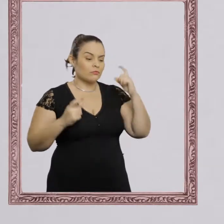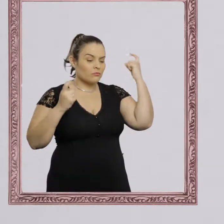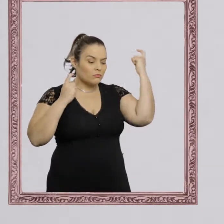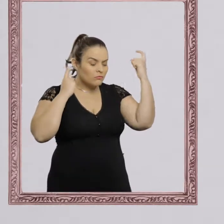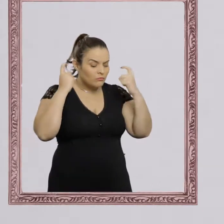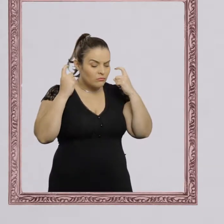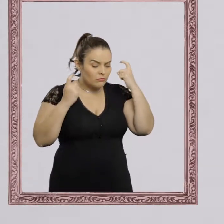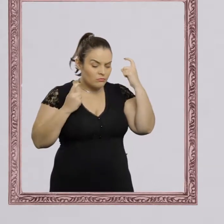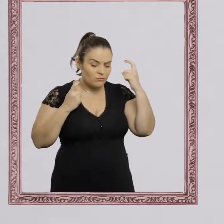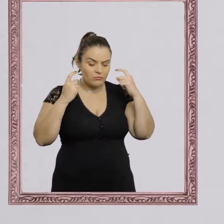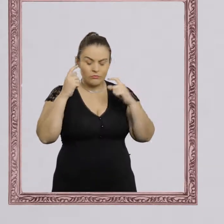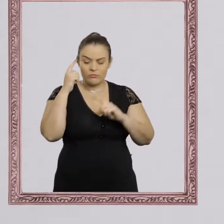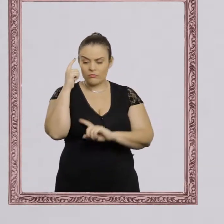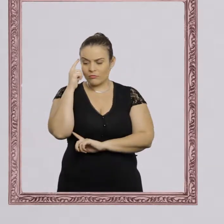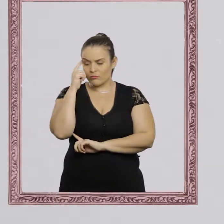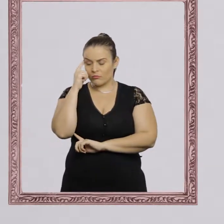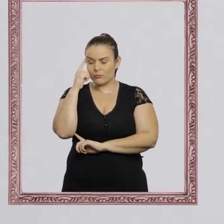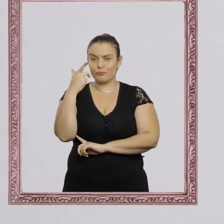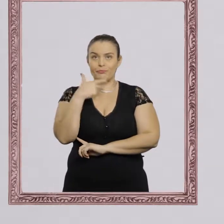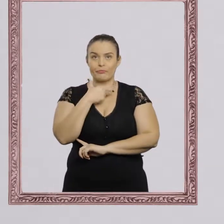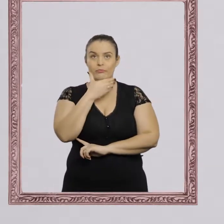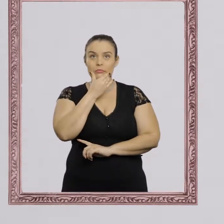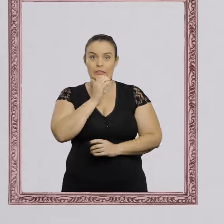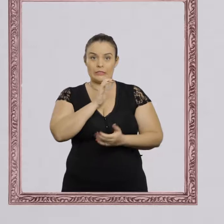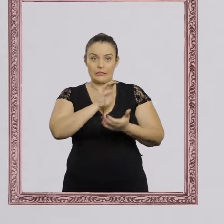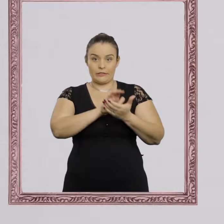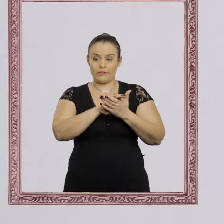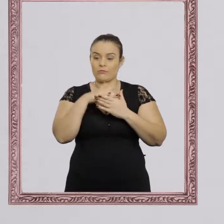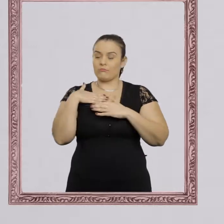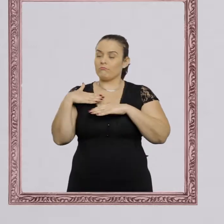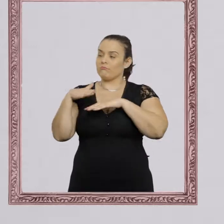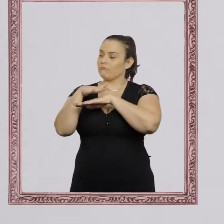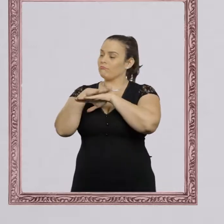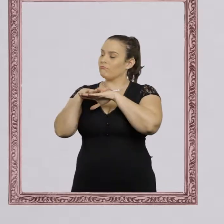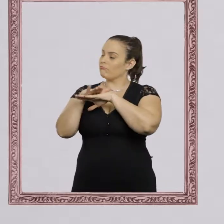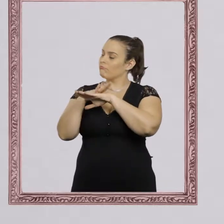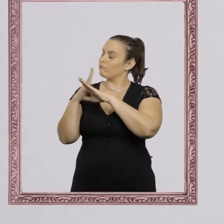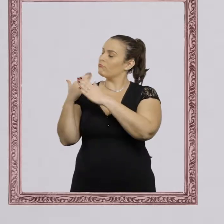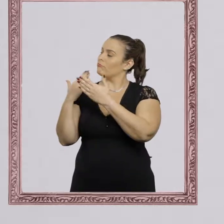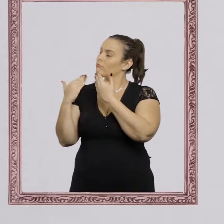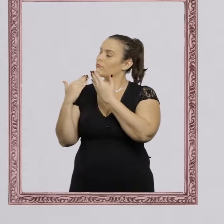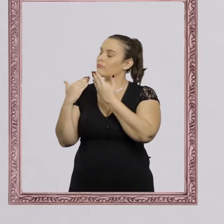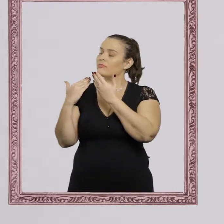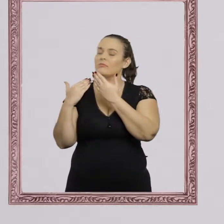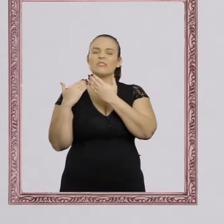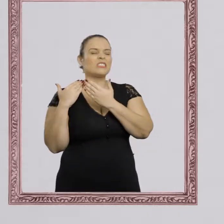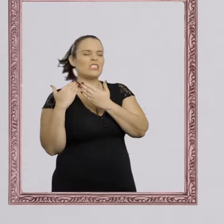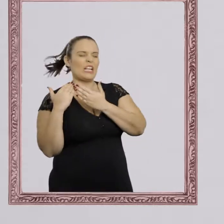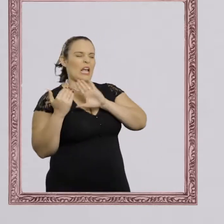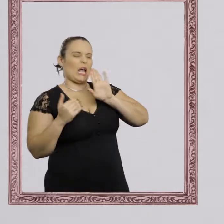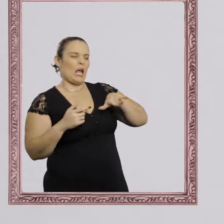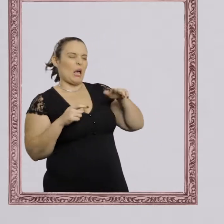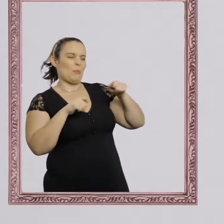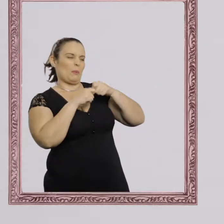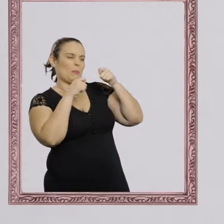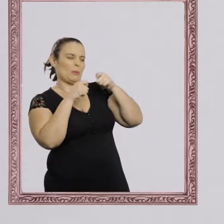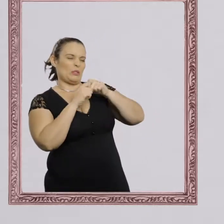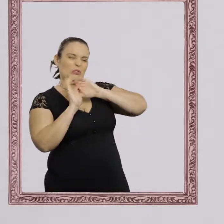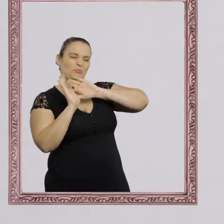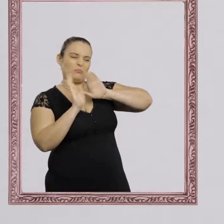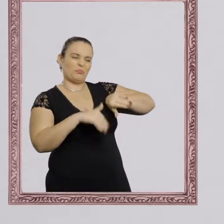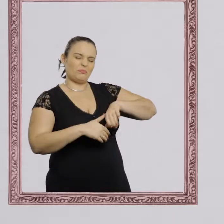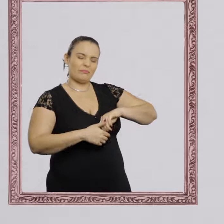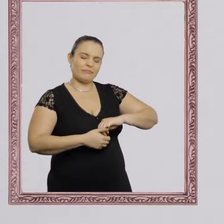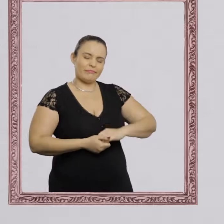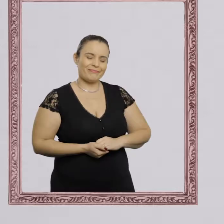senhora Darling ficou preocupada e conversou com o Sr. Darling. O pai de Wendy disse que Peter Pan devia ser